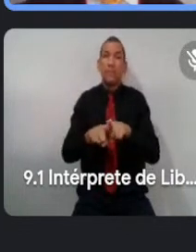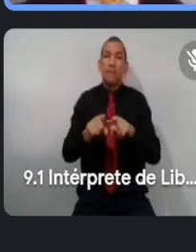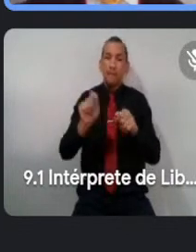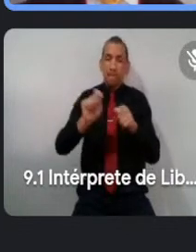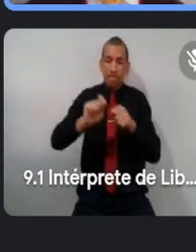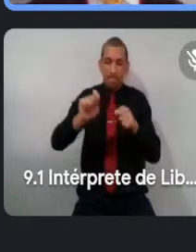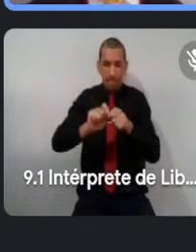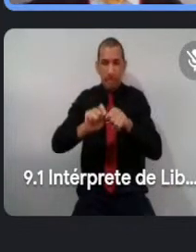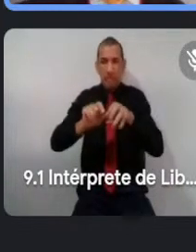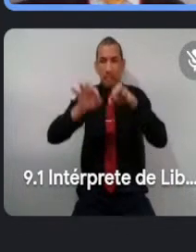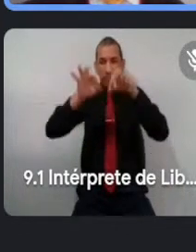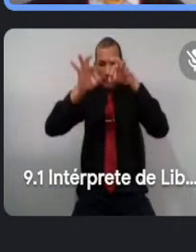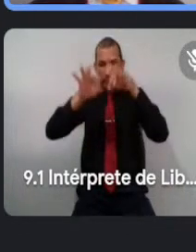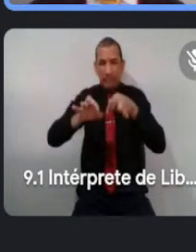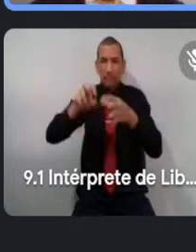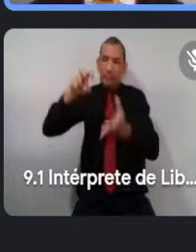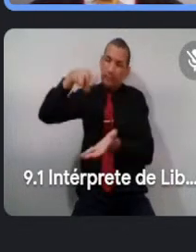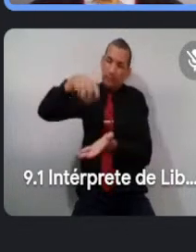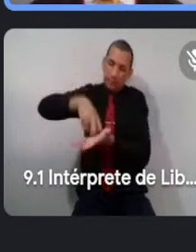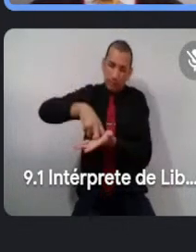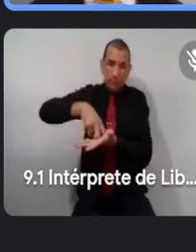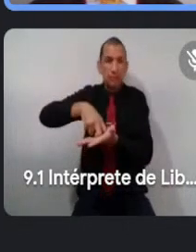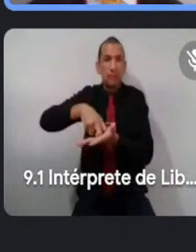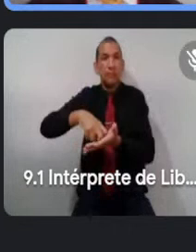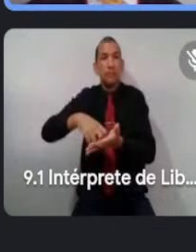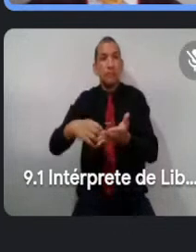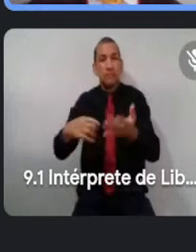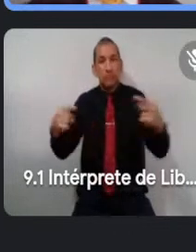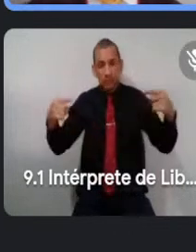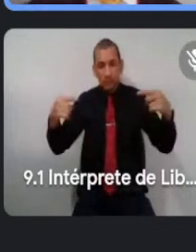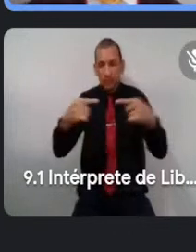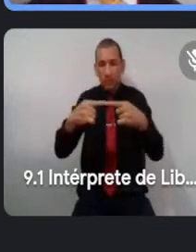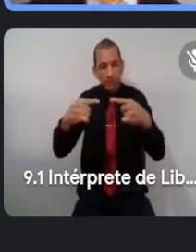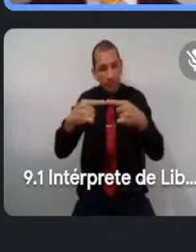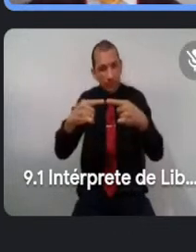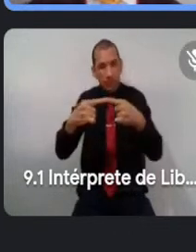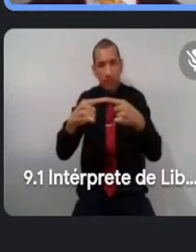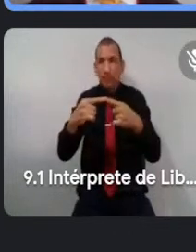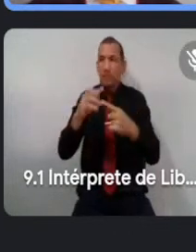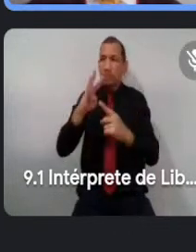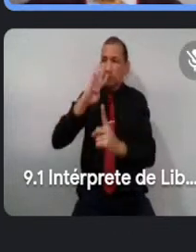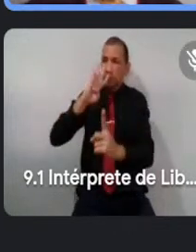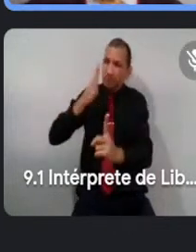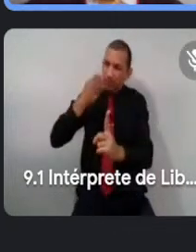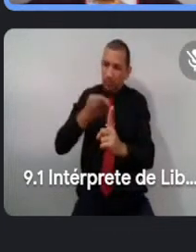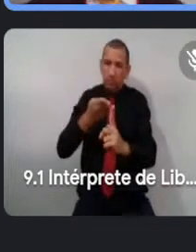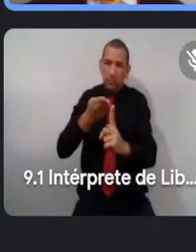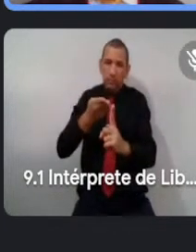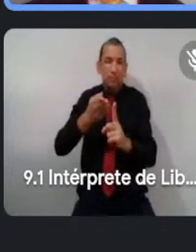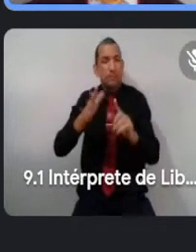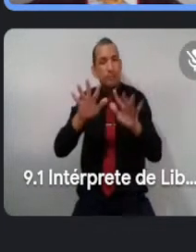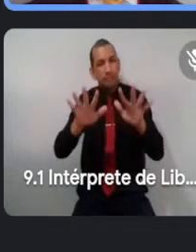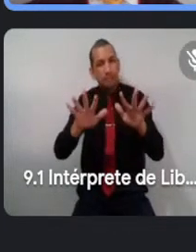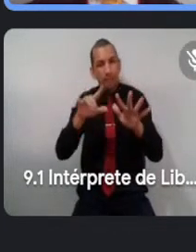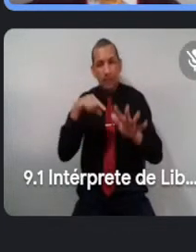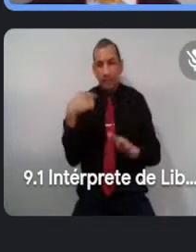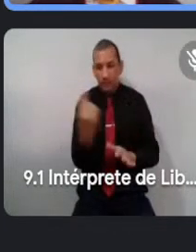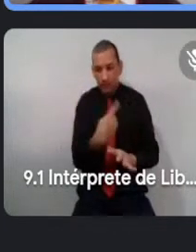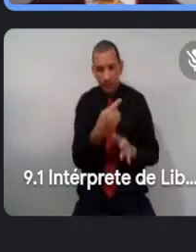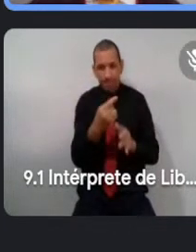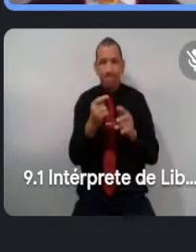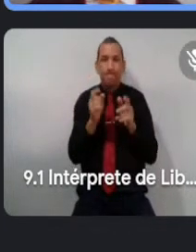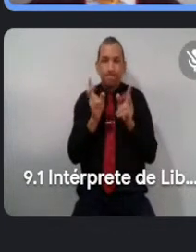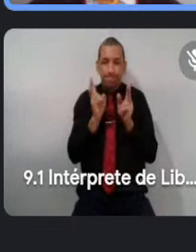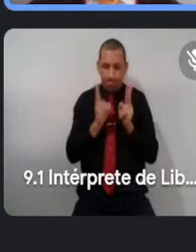foi feita de forma adequada e um da da culpabilidade dos acusados então assim